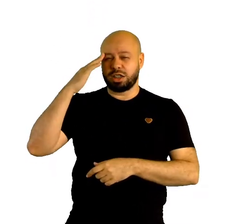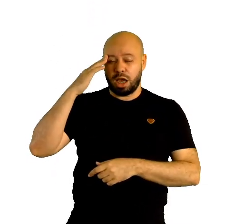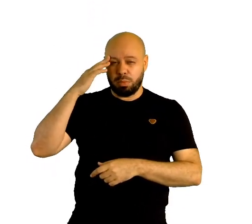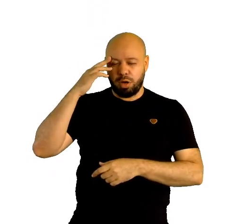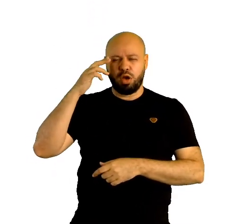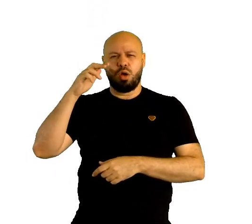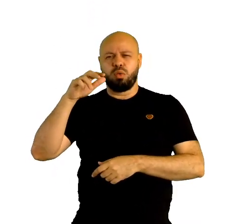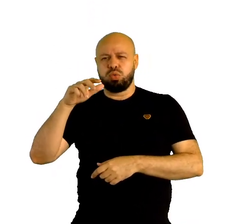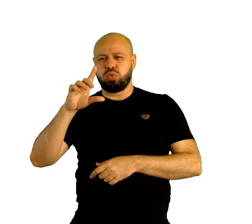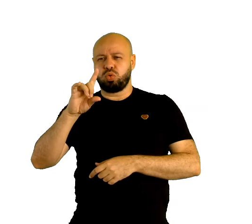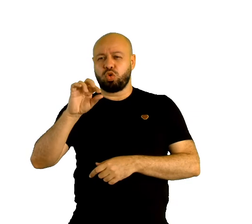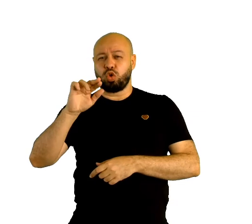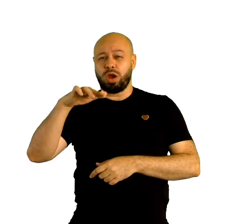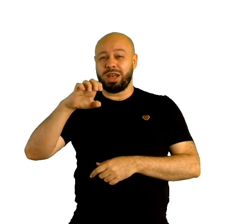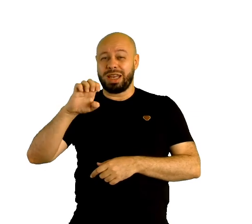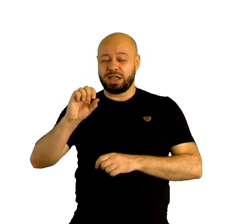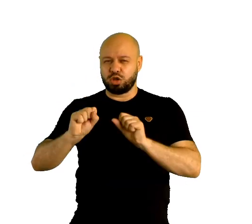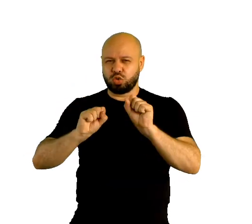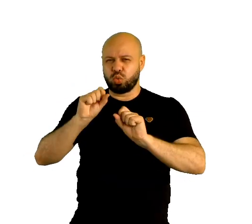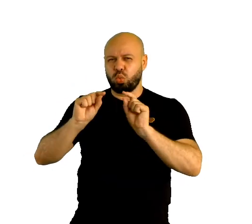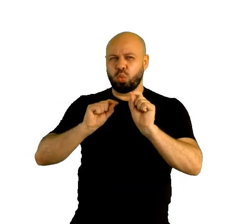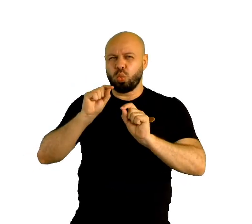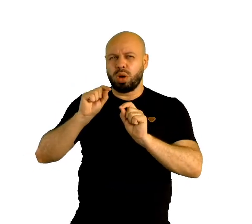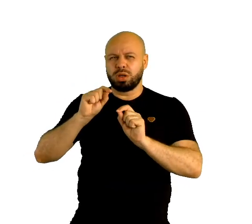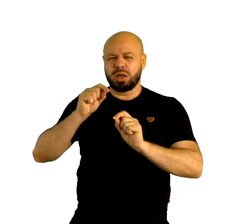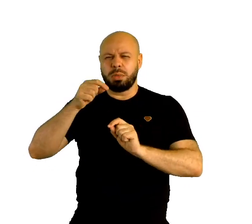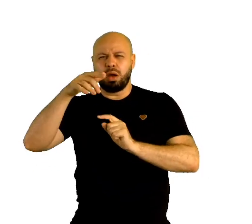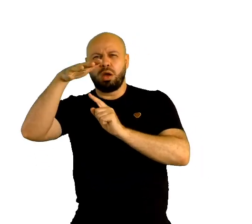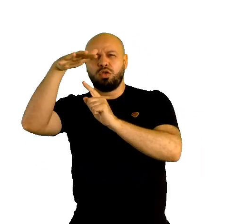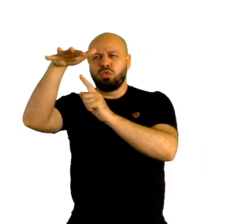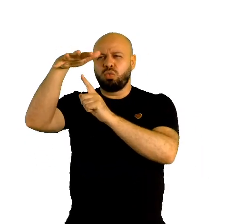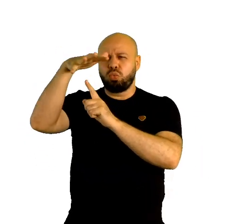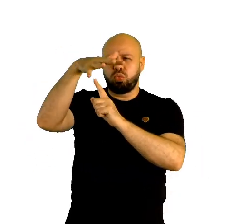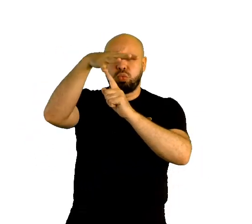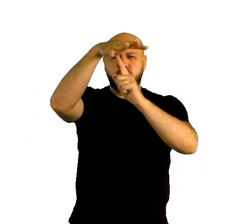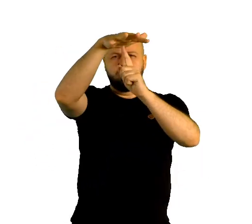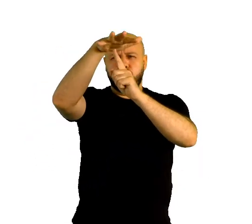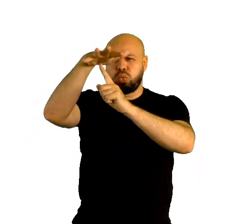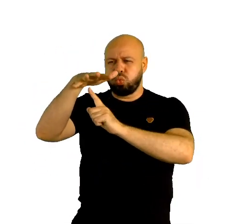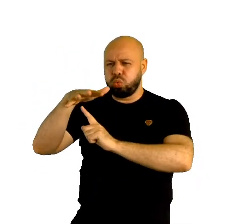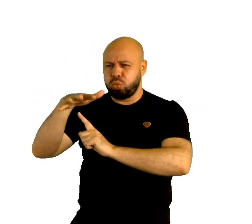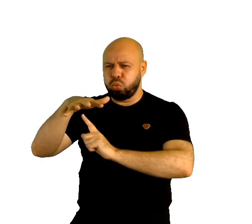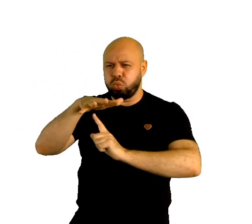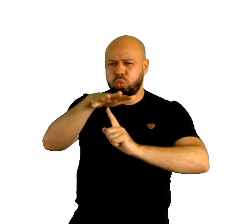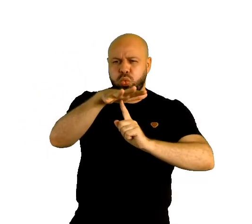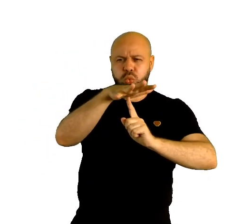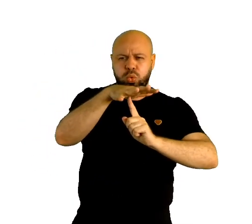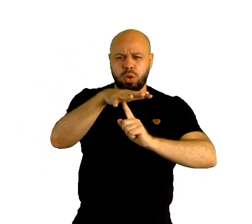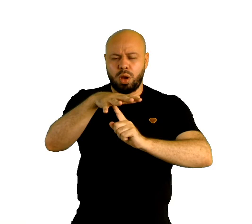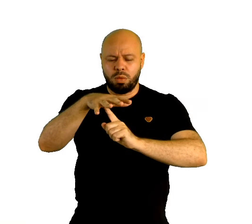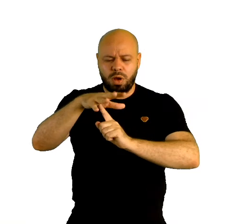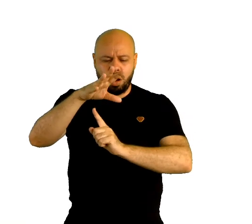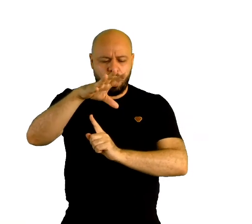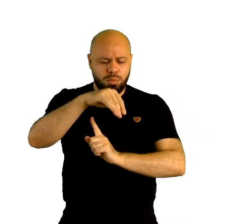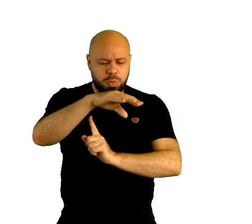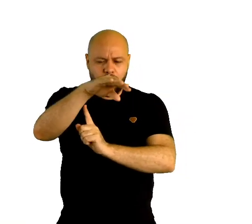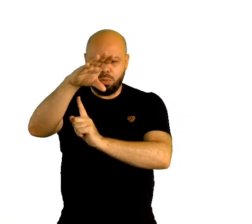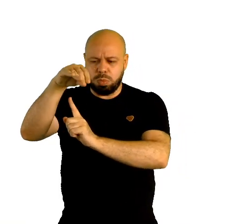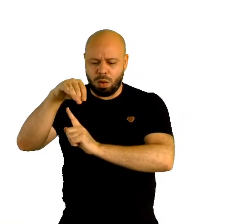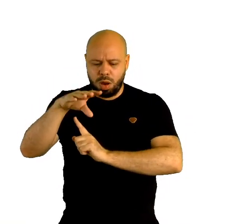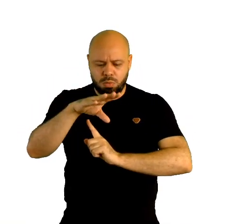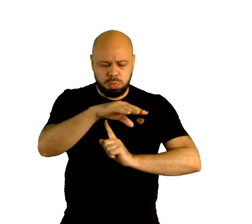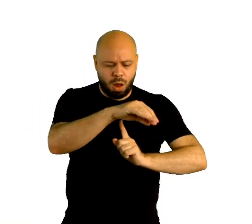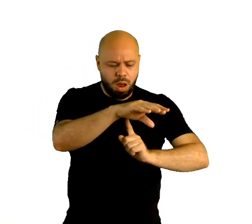Esses drones, eles identificam pragas, doenças, além de localizar a